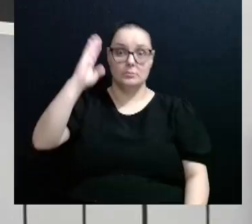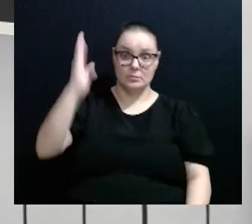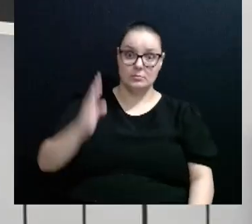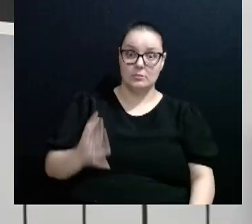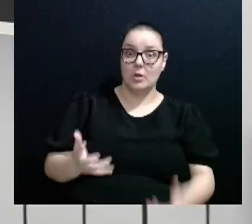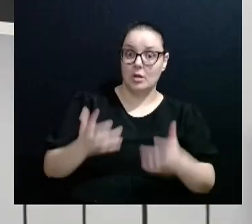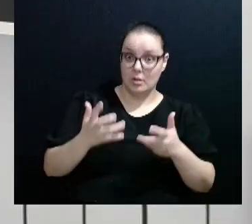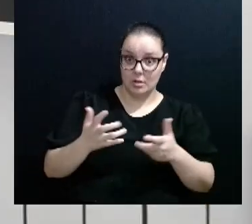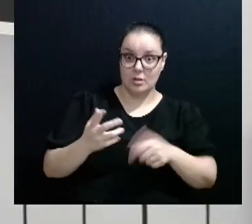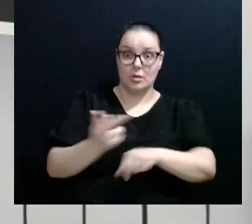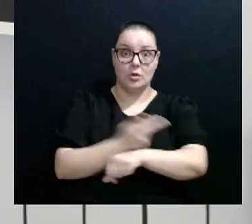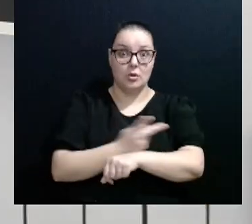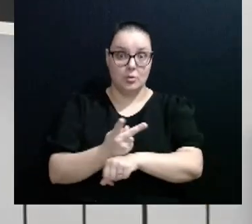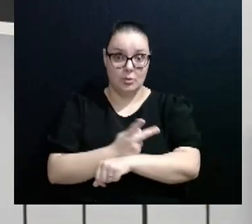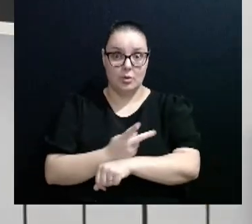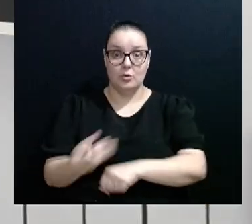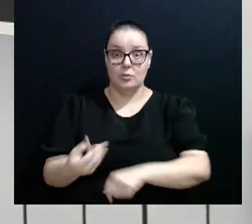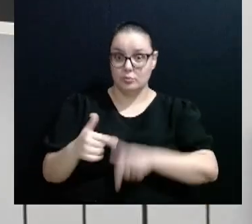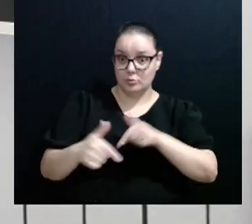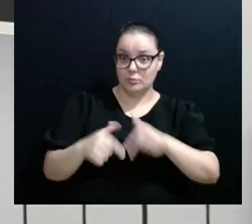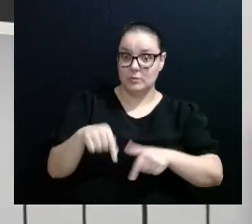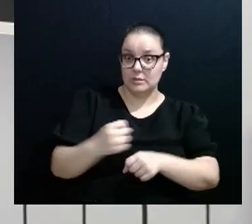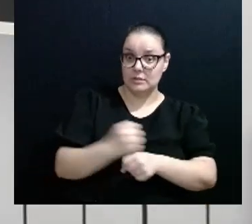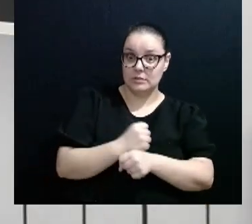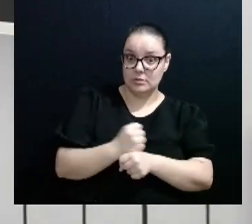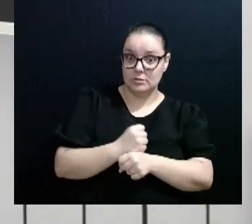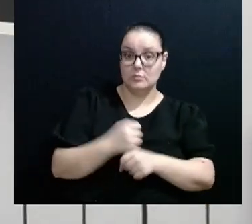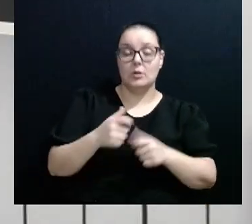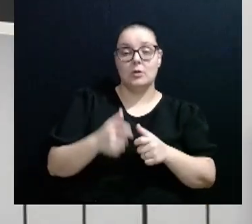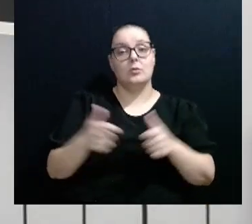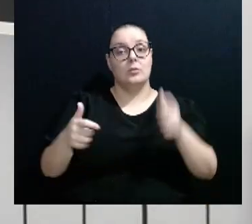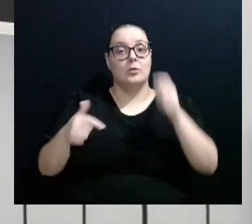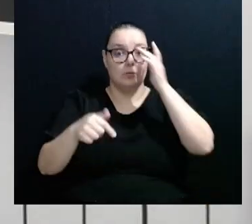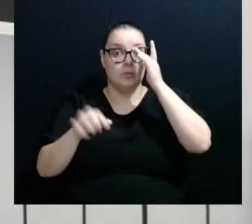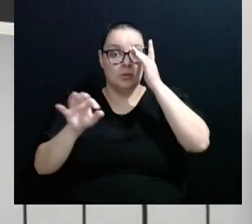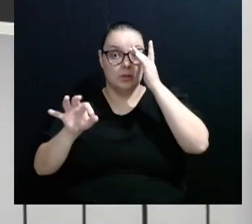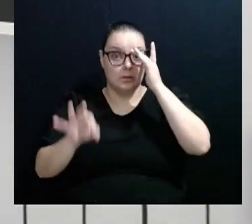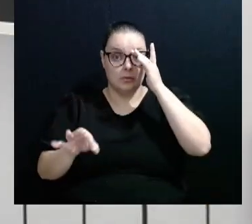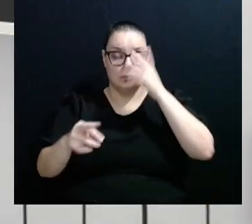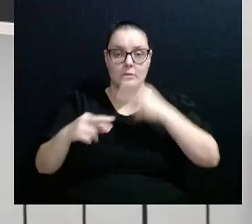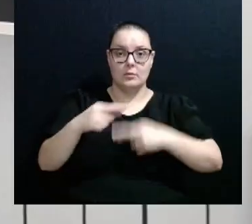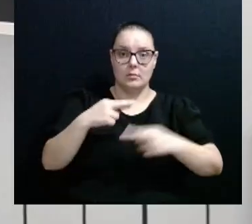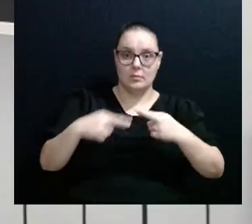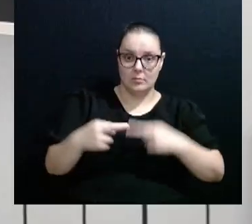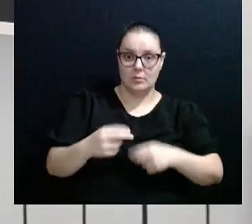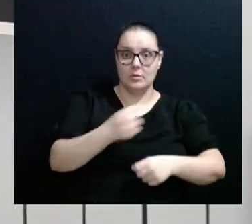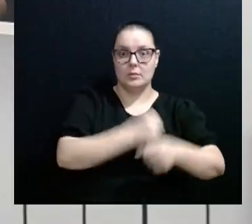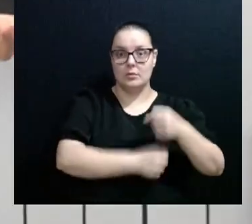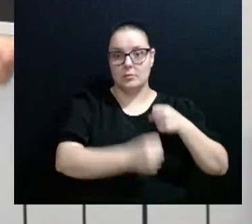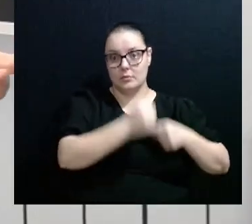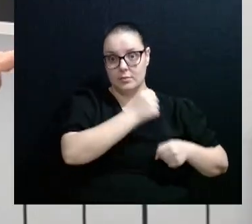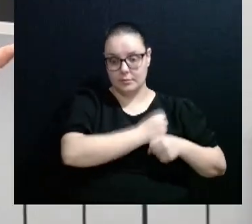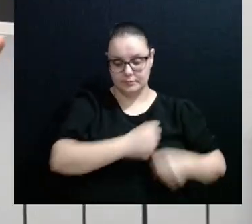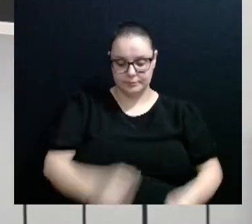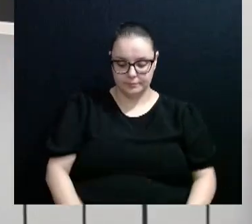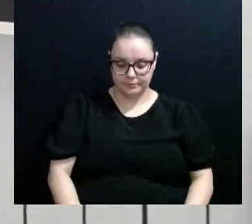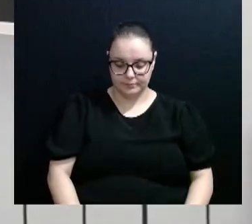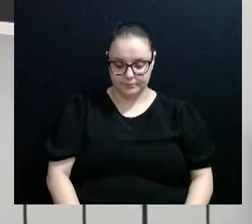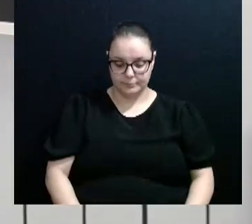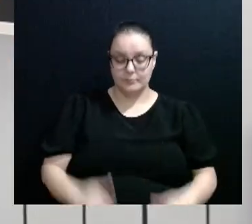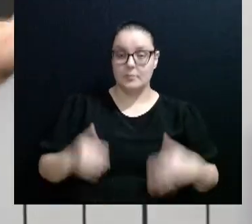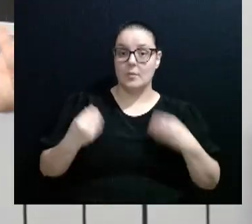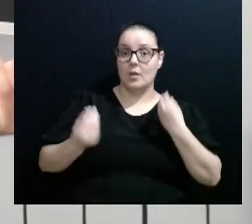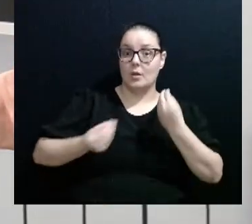novo emprego neste ano. É um aumento de 7% em relação ao ano anterior. Então, como conciliar